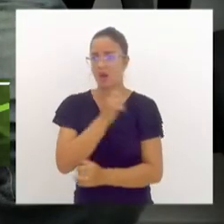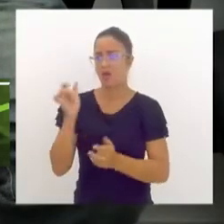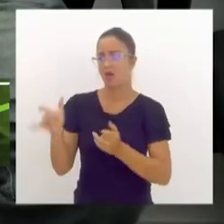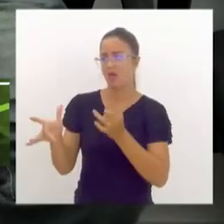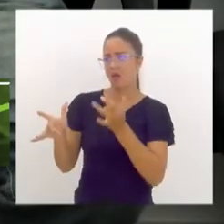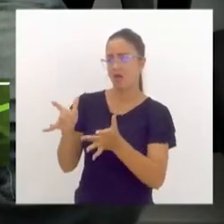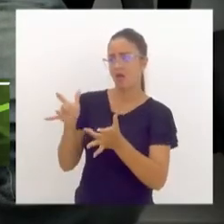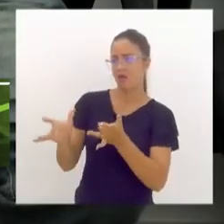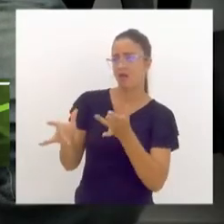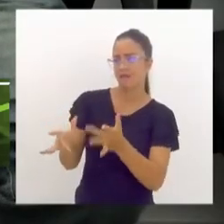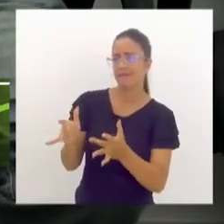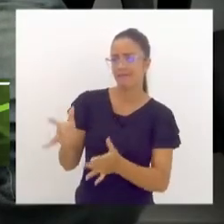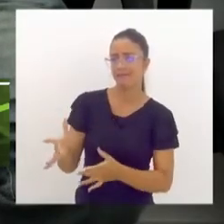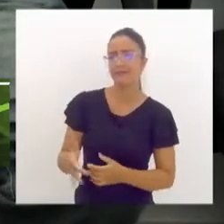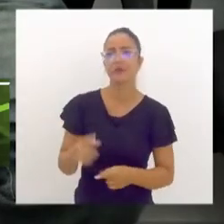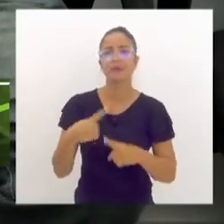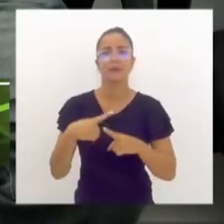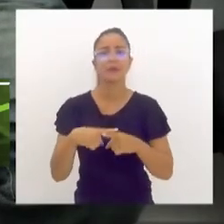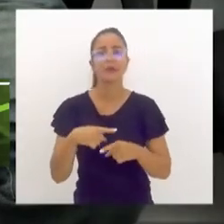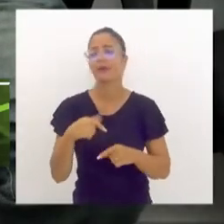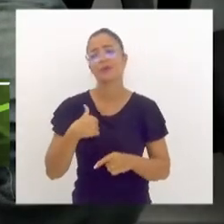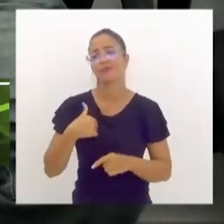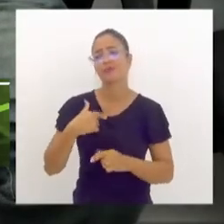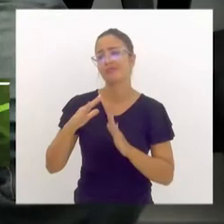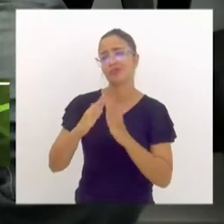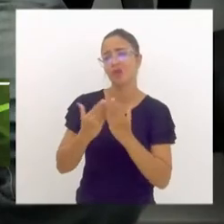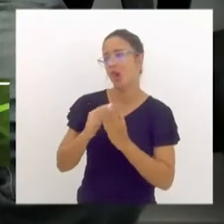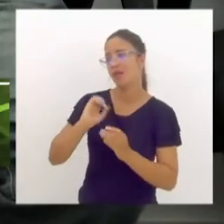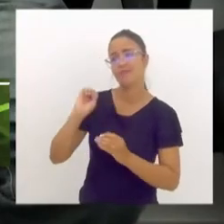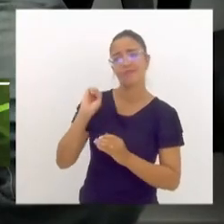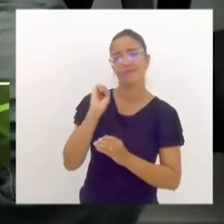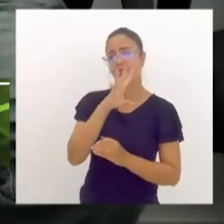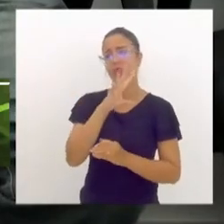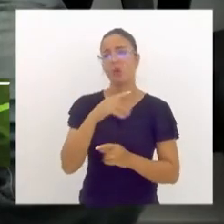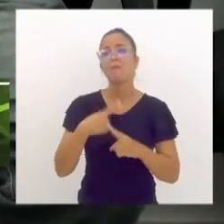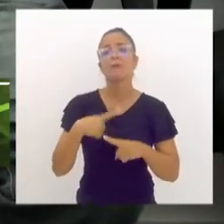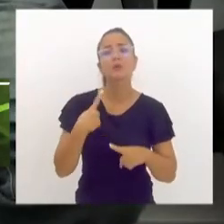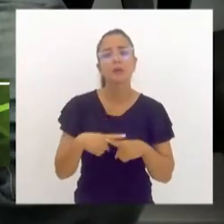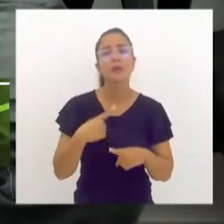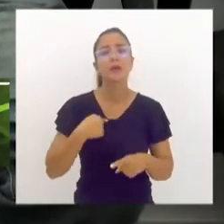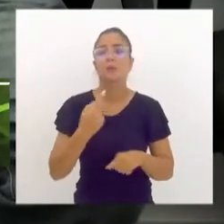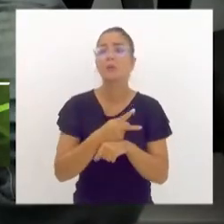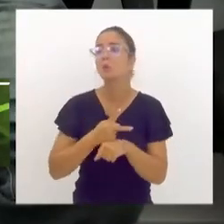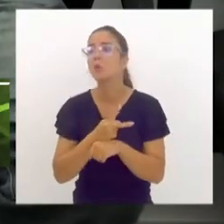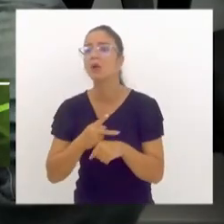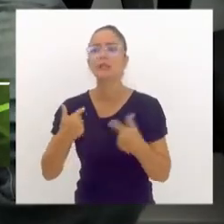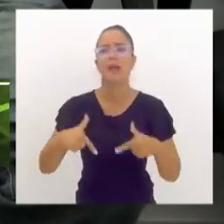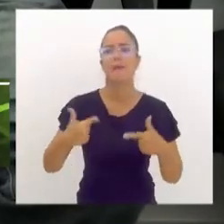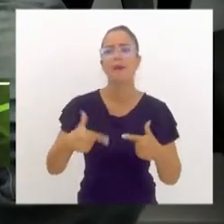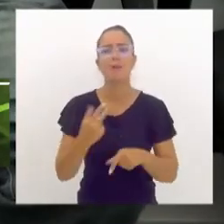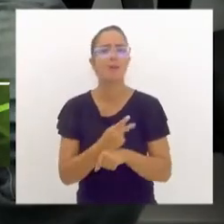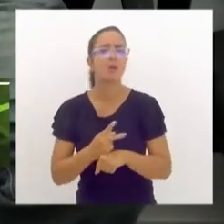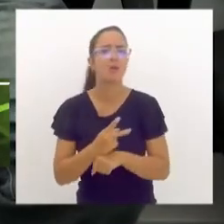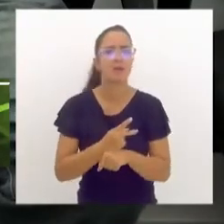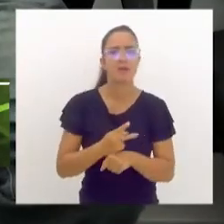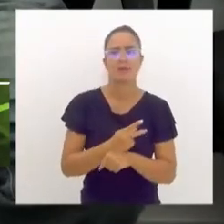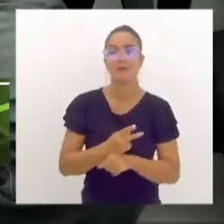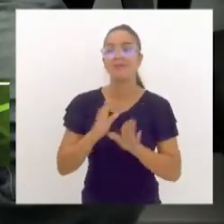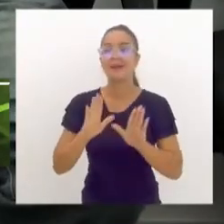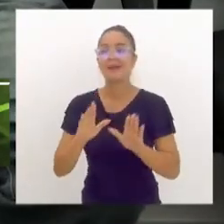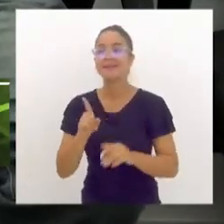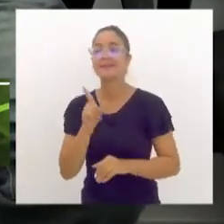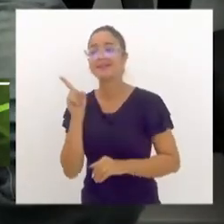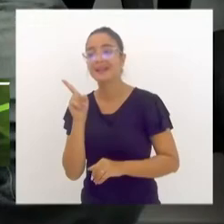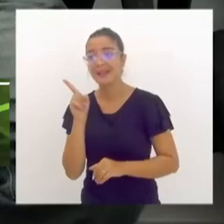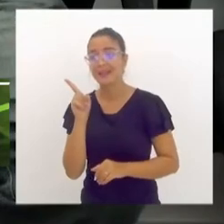da escola para ajudar a sua família procurando emprego, mas, ao mesmo tempo, ele recorre à escola para que ele